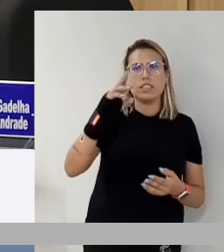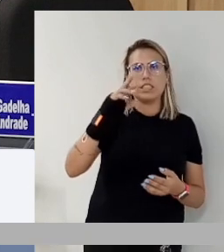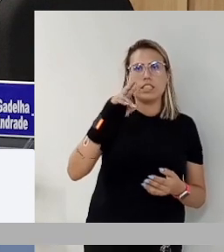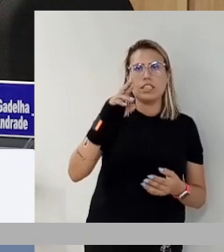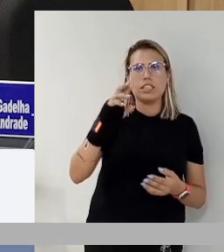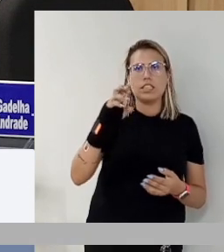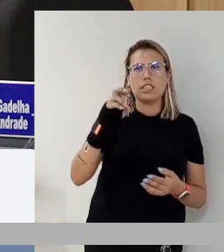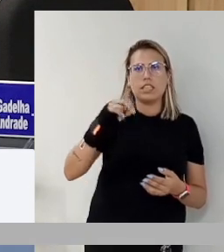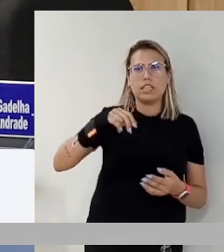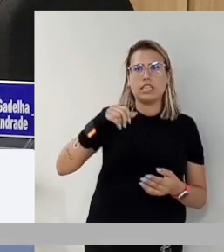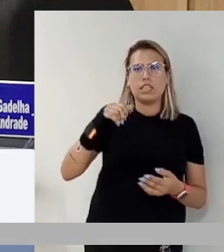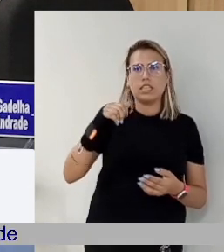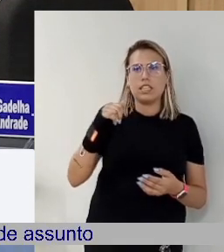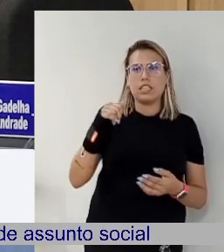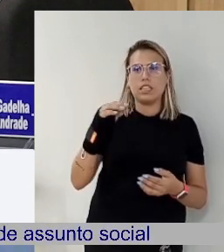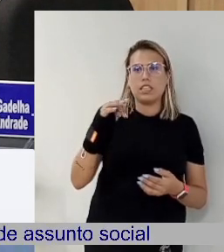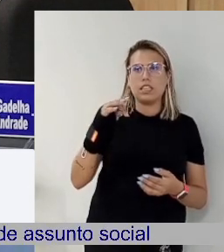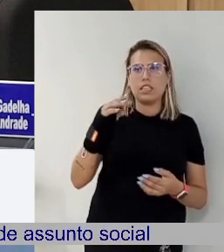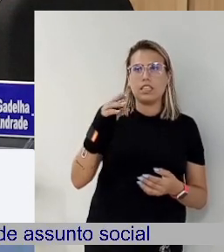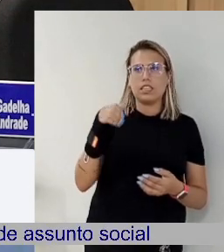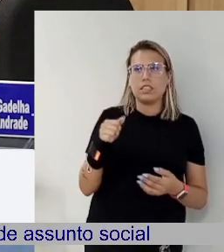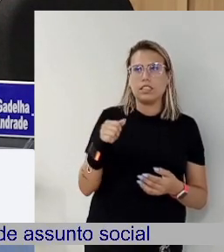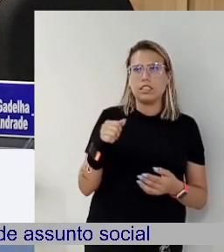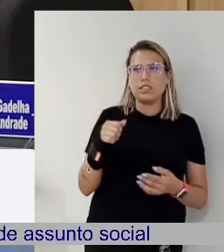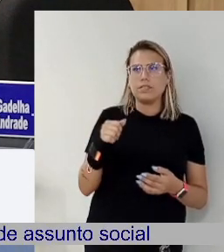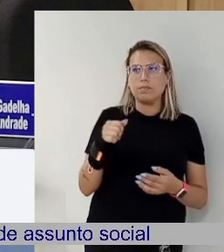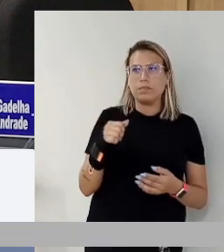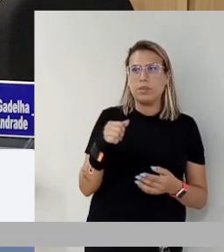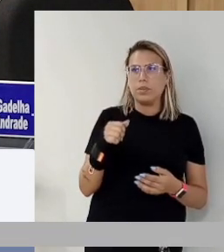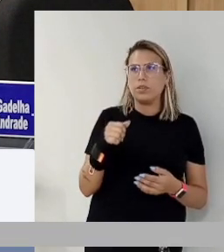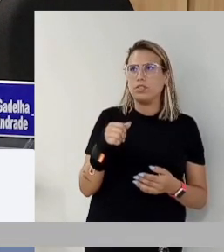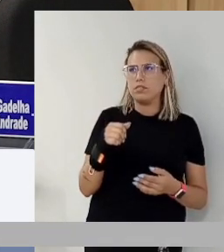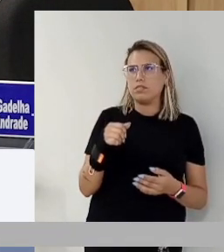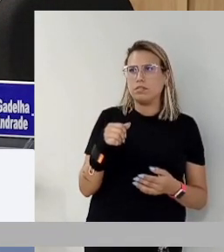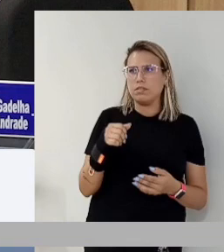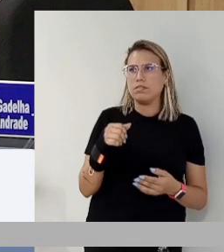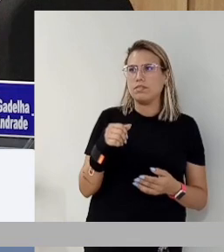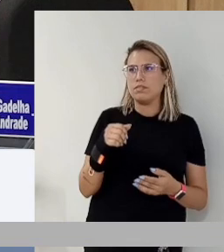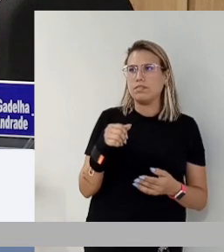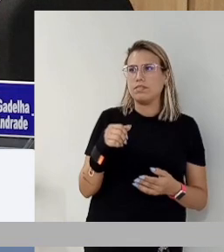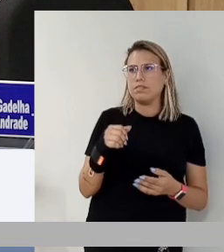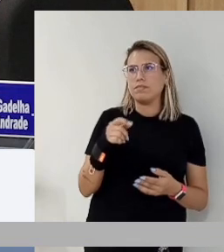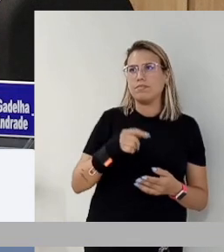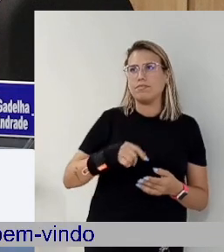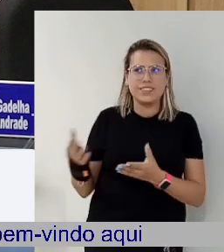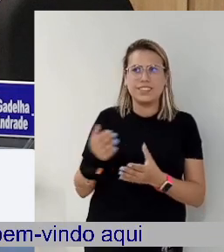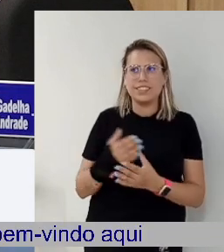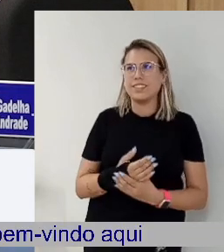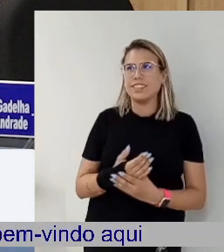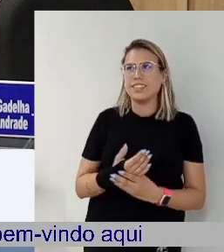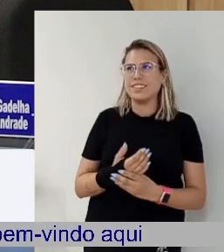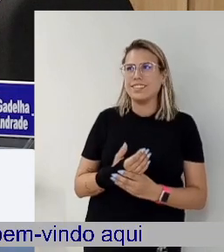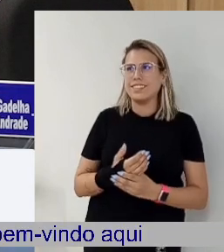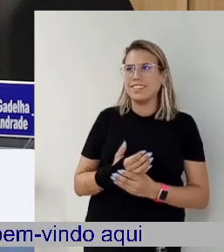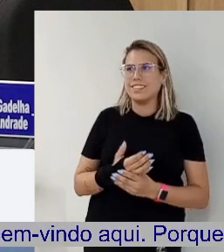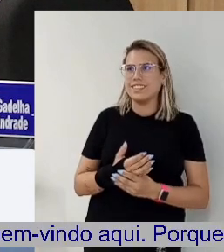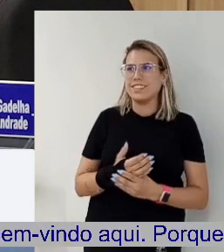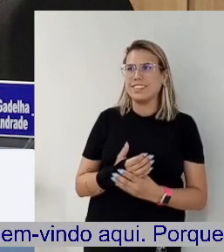secretária de ação social Renata Vasconcelos seja sempre bem-vindo aqui